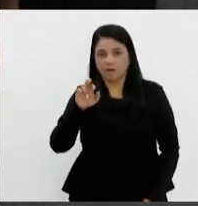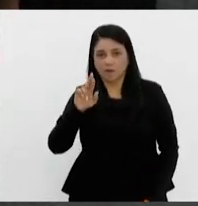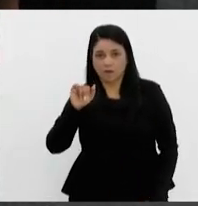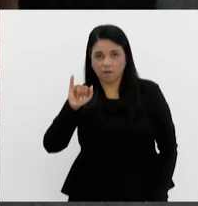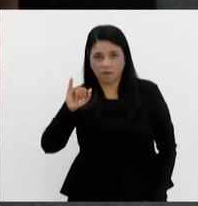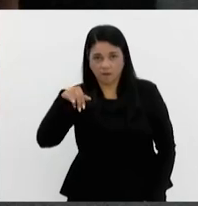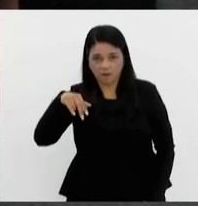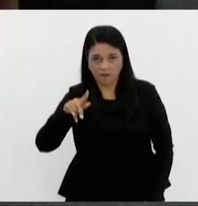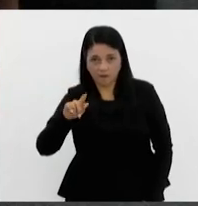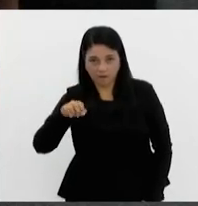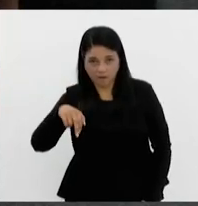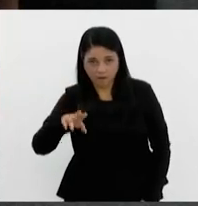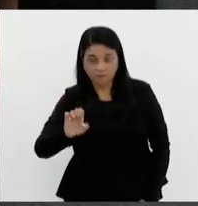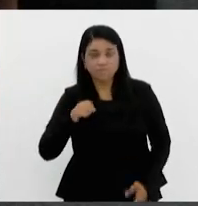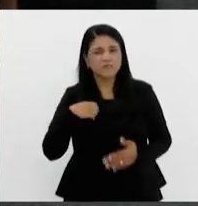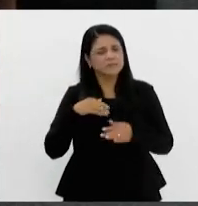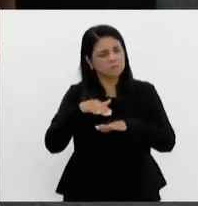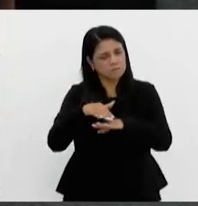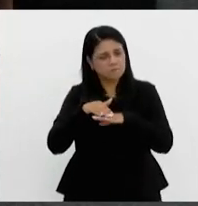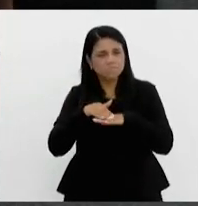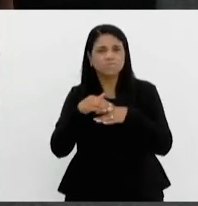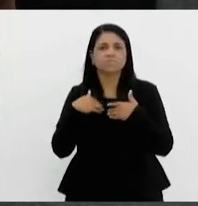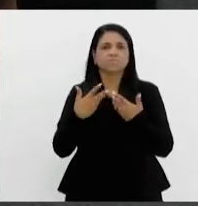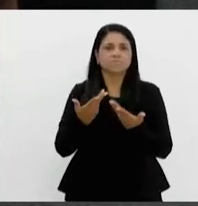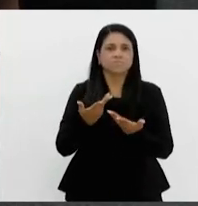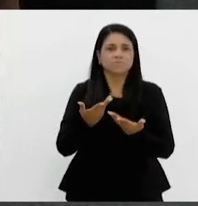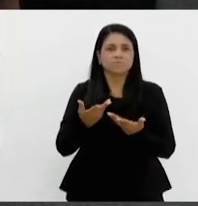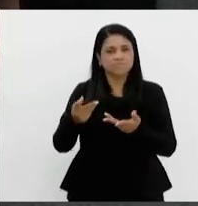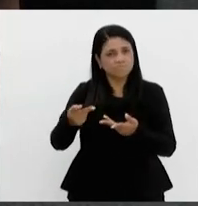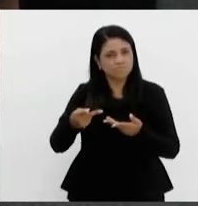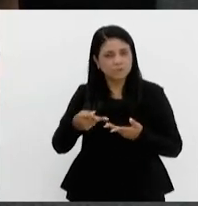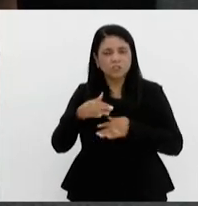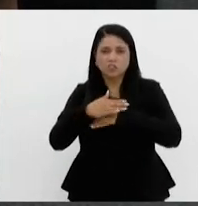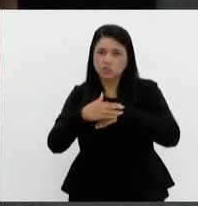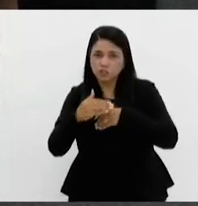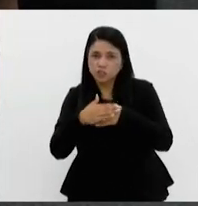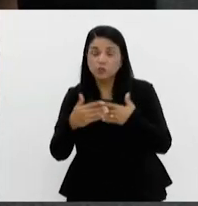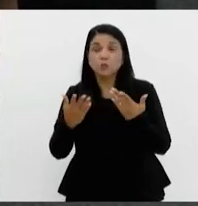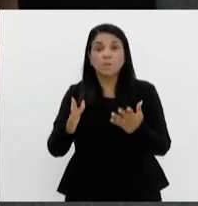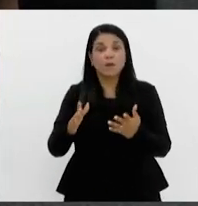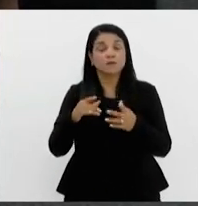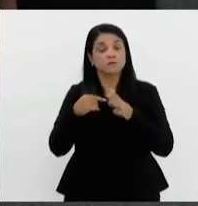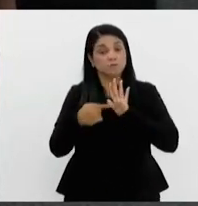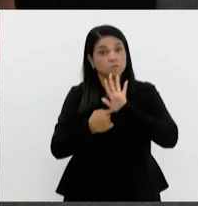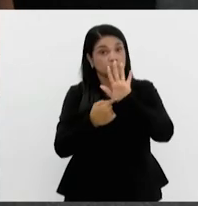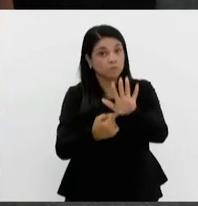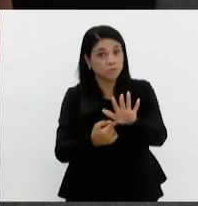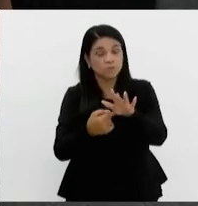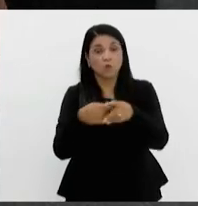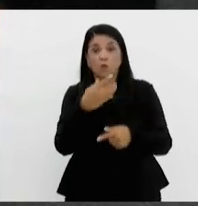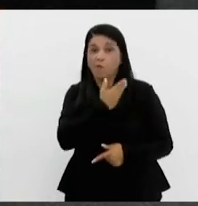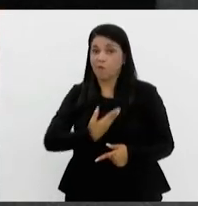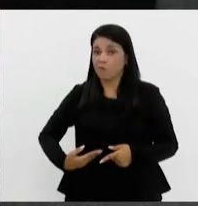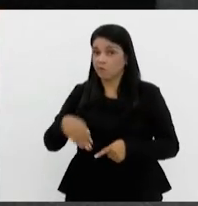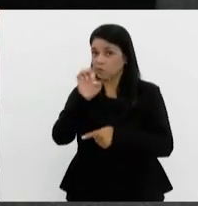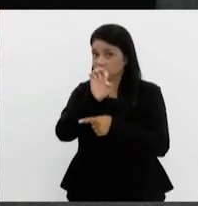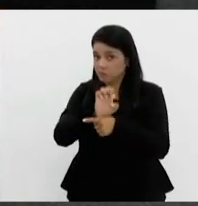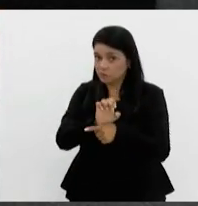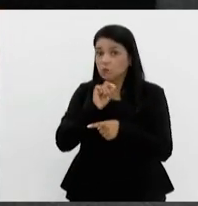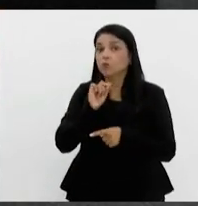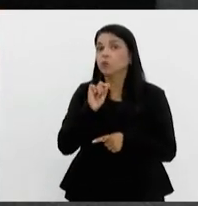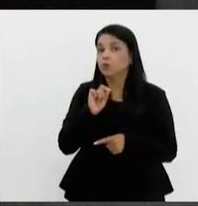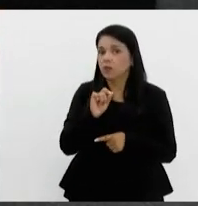maneira gentil, mas quero chamar a atenção ao governo do Estado que não pode ser